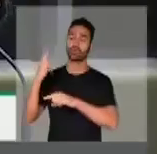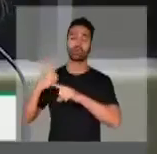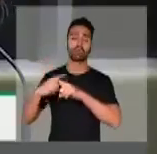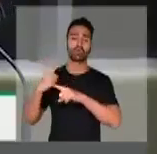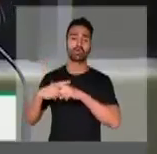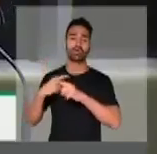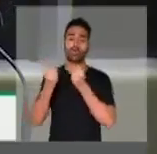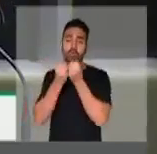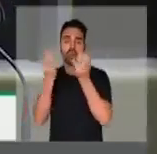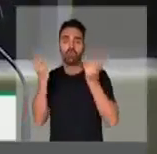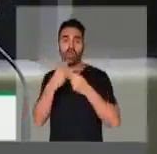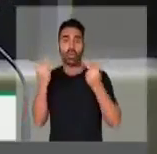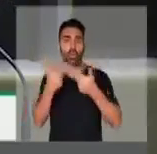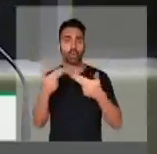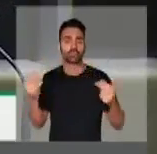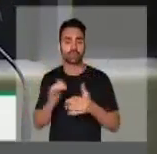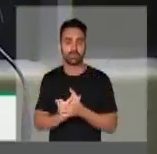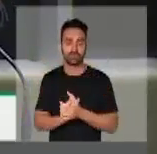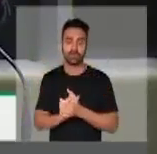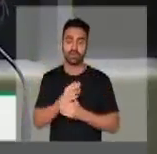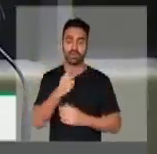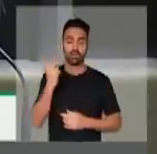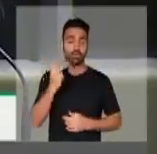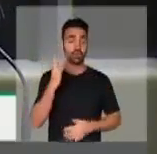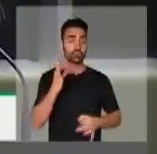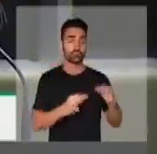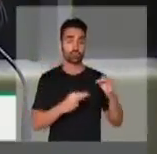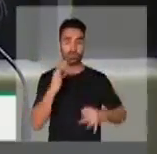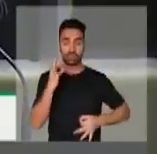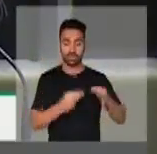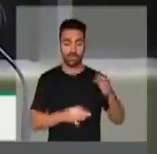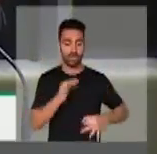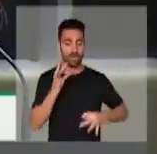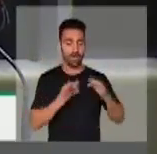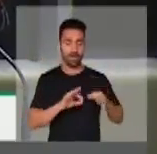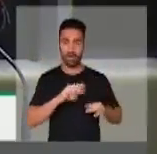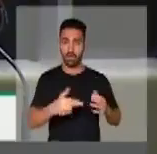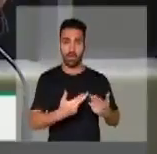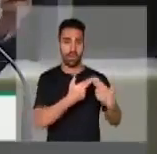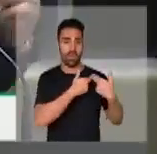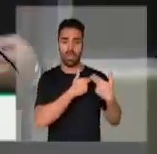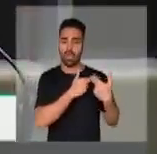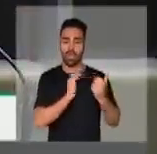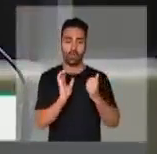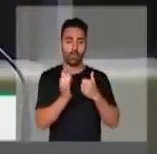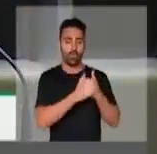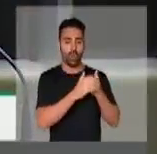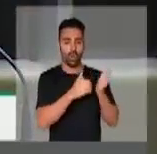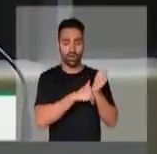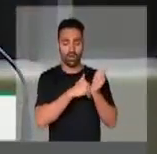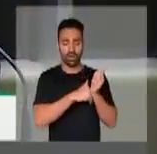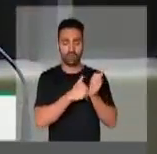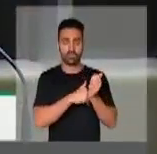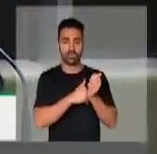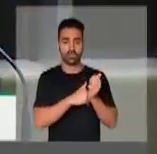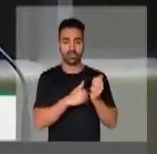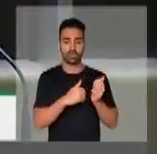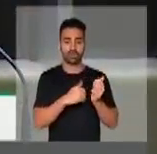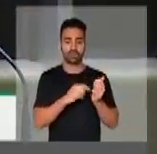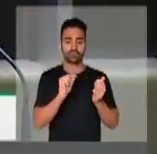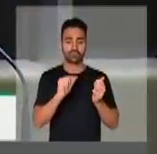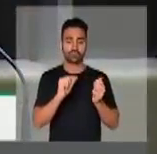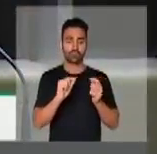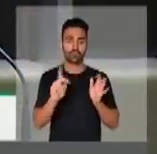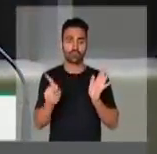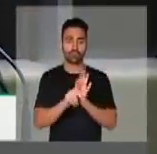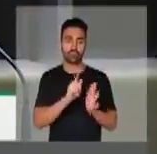havia vazado muitas coisas, ele disse: ao judiciário não cabe ser guardião de segredos sombrios do governo,